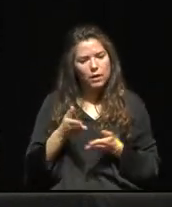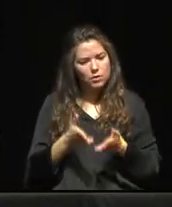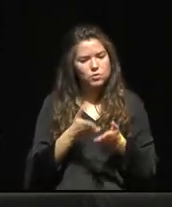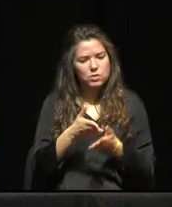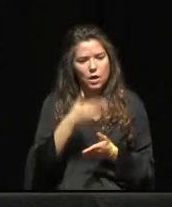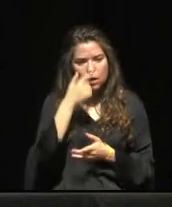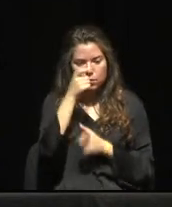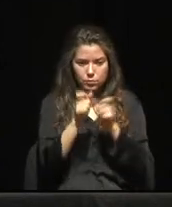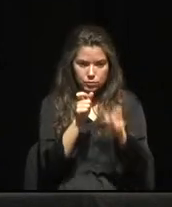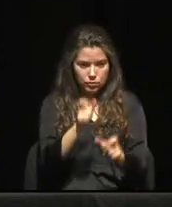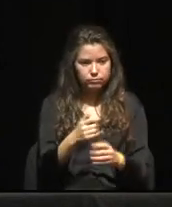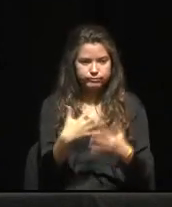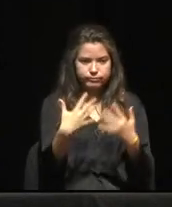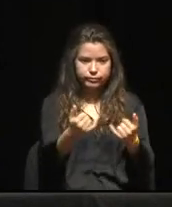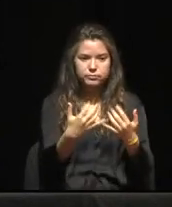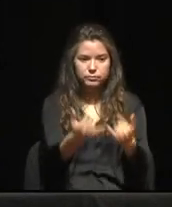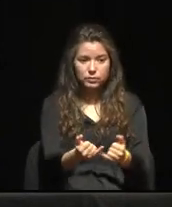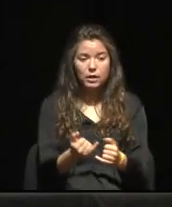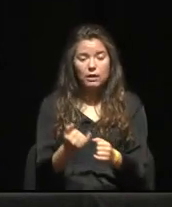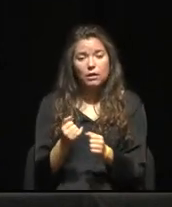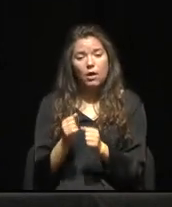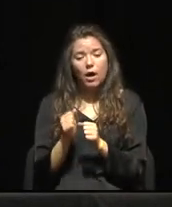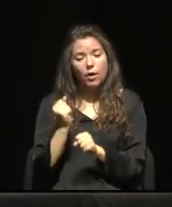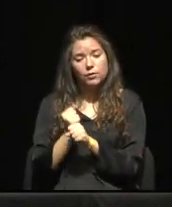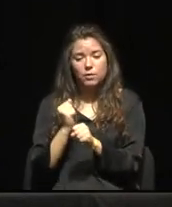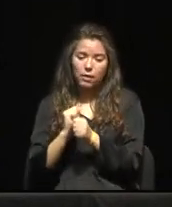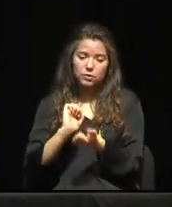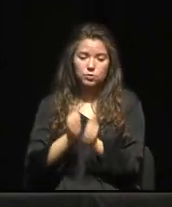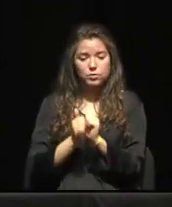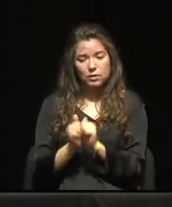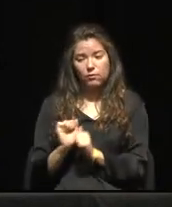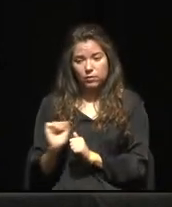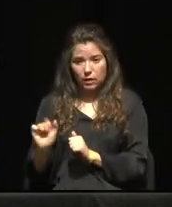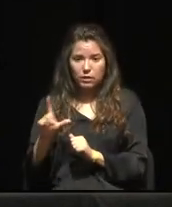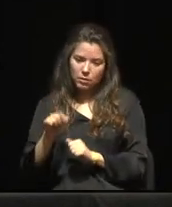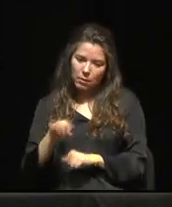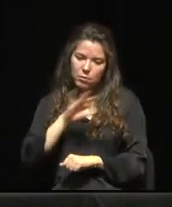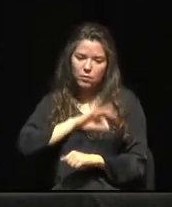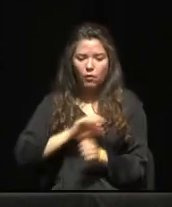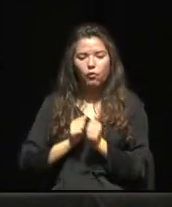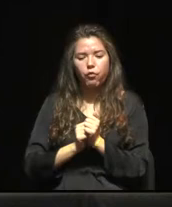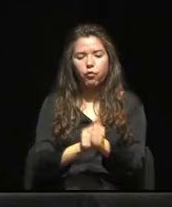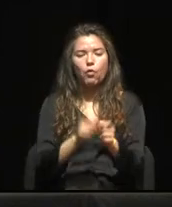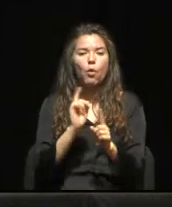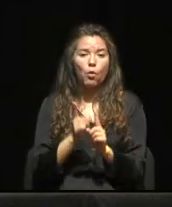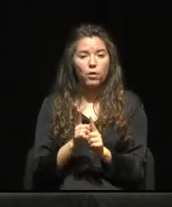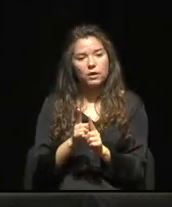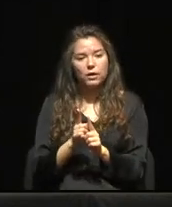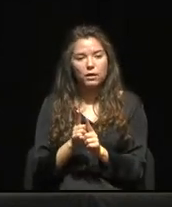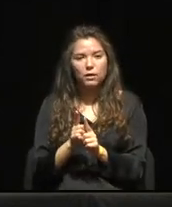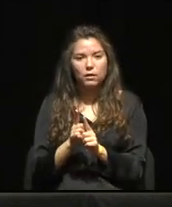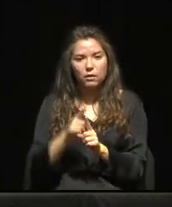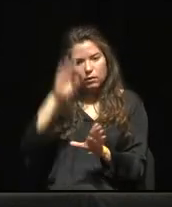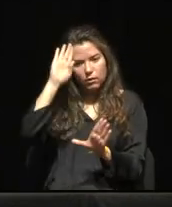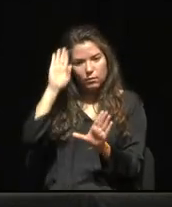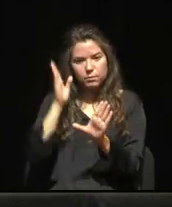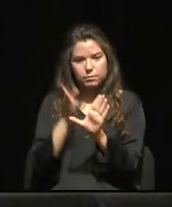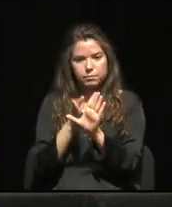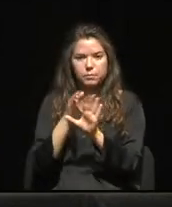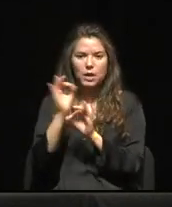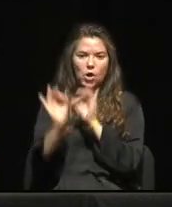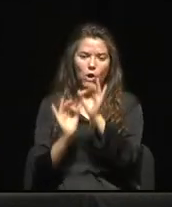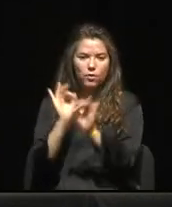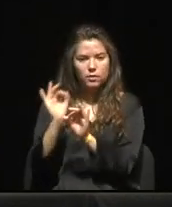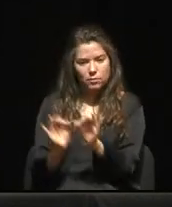a crescer à sua carreira desportiva Mário Pardo fez ainda profissionalmente aconselhamento de psicoterapia com